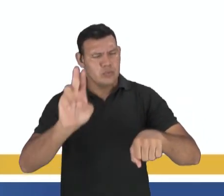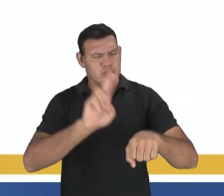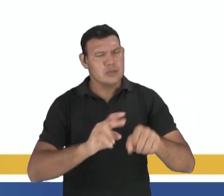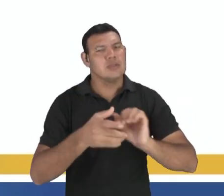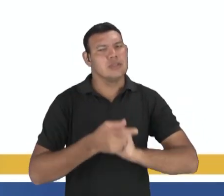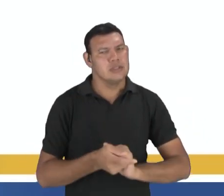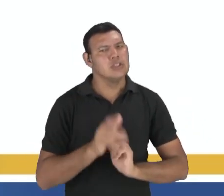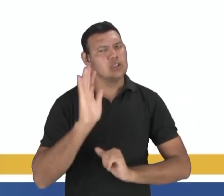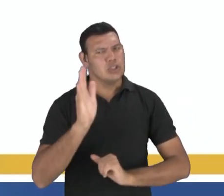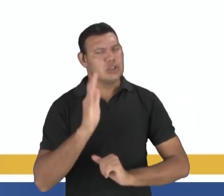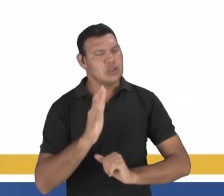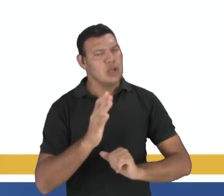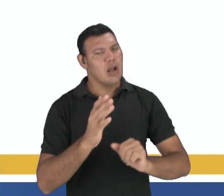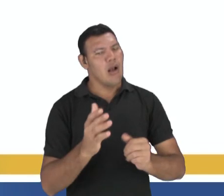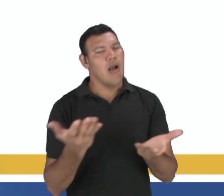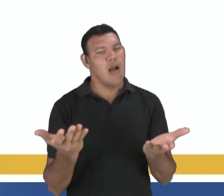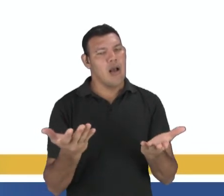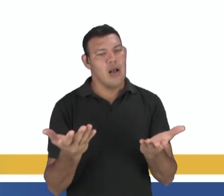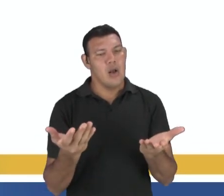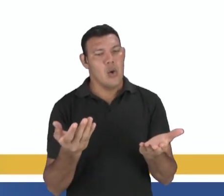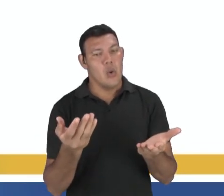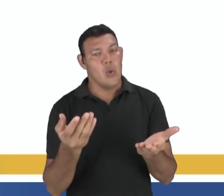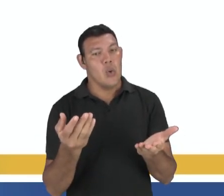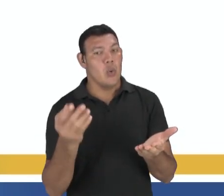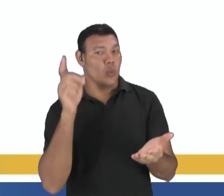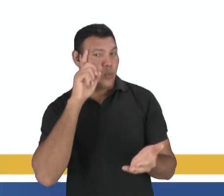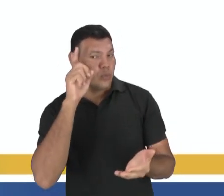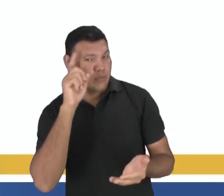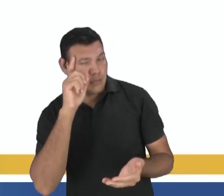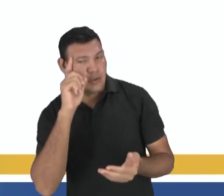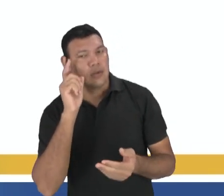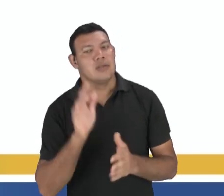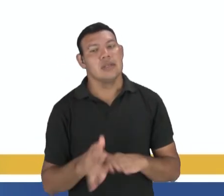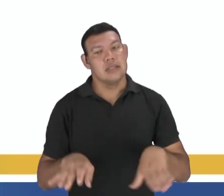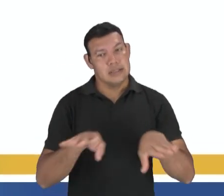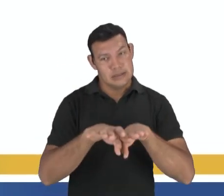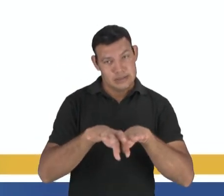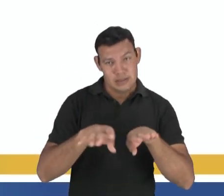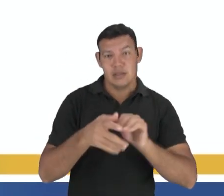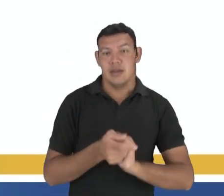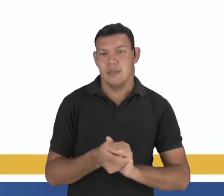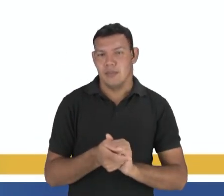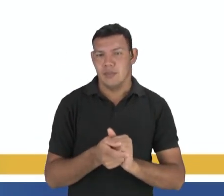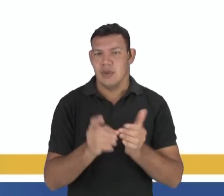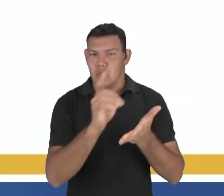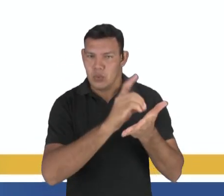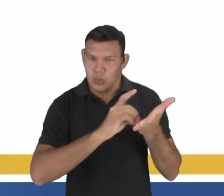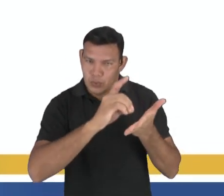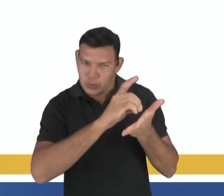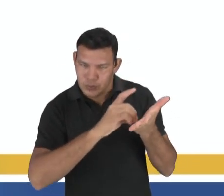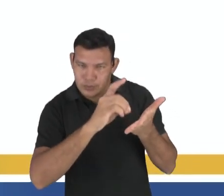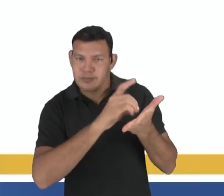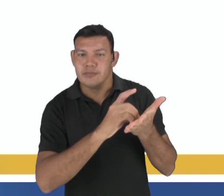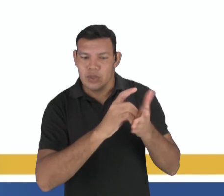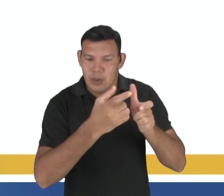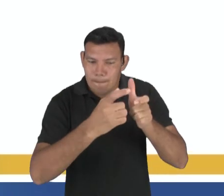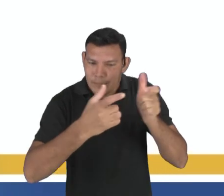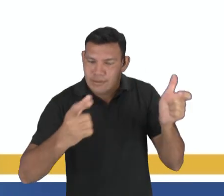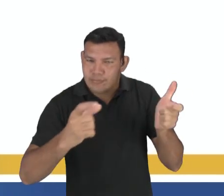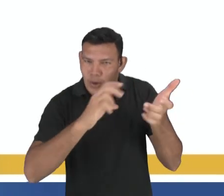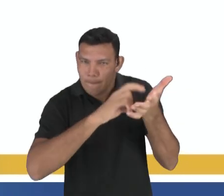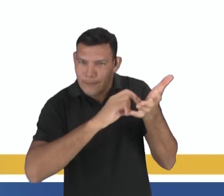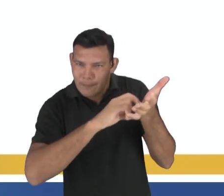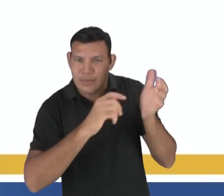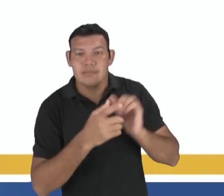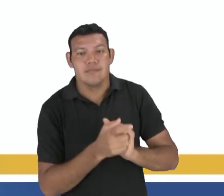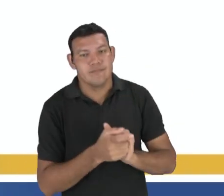tempo para aplicar tudo que você mesmo já leu e use sempre o dicionário, porque o vocabulário ele só se expande